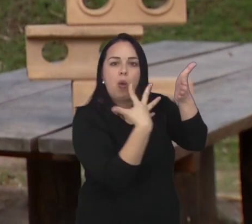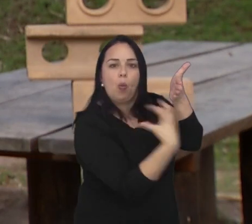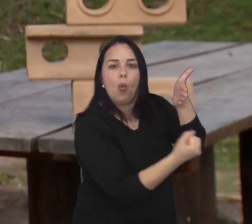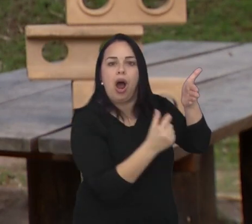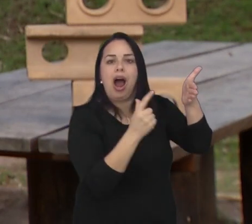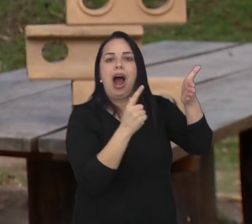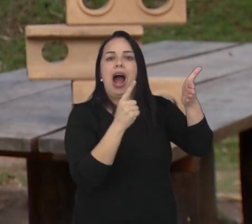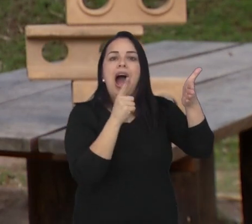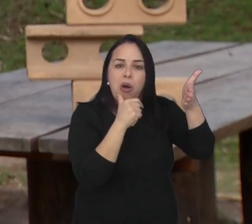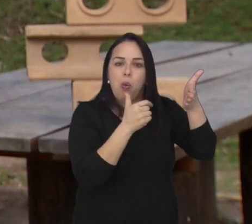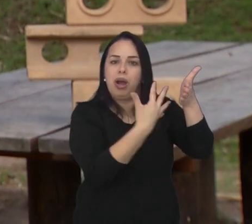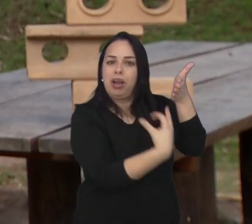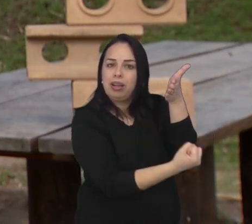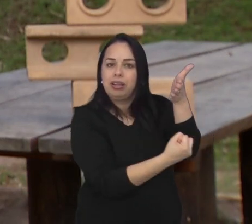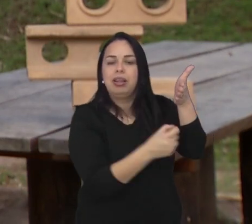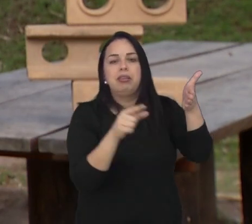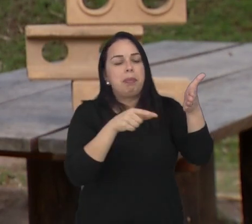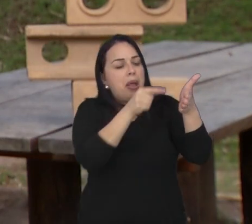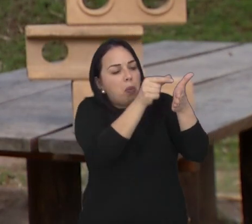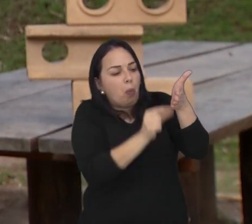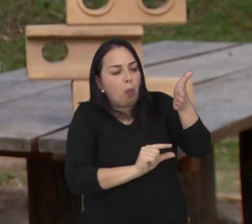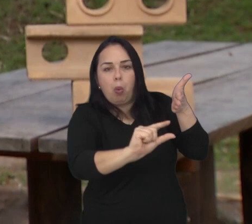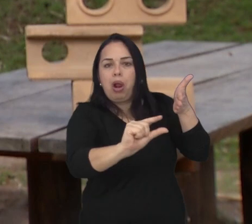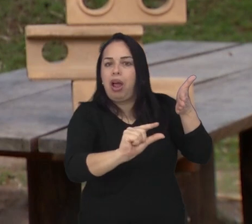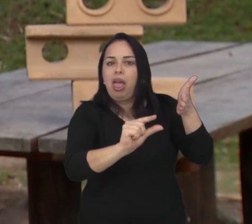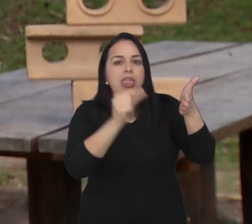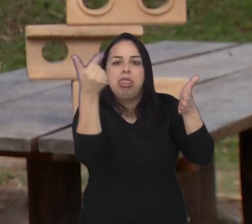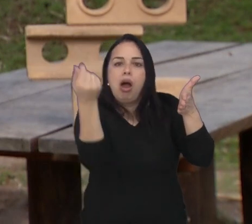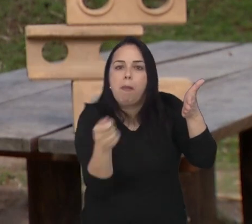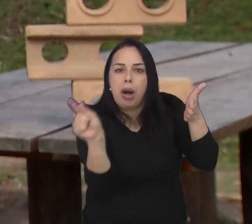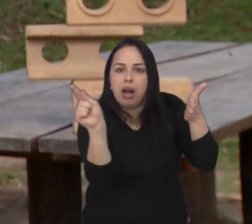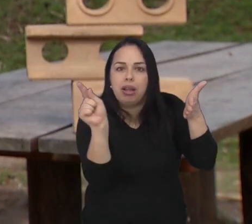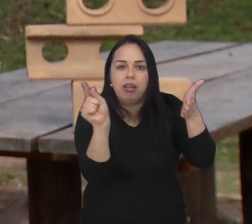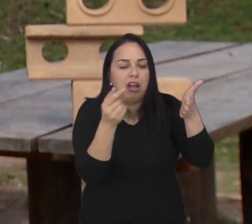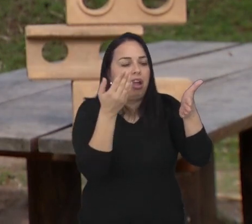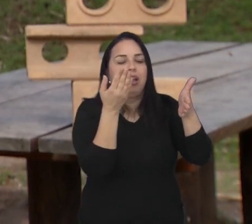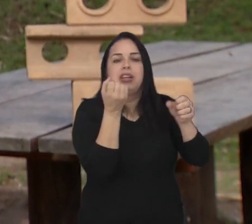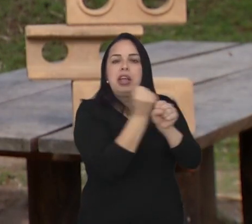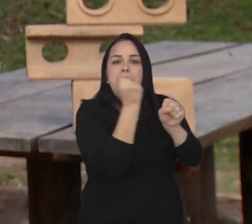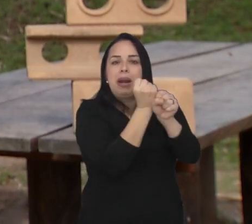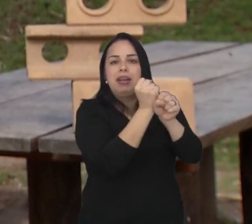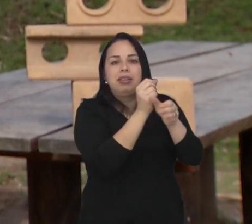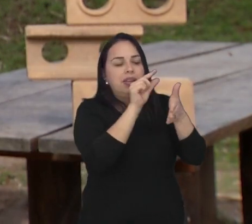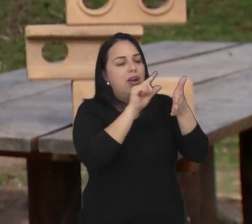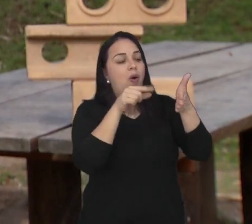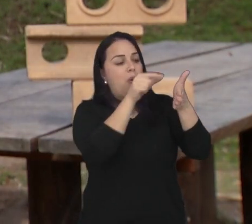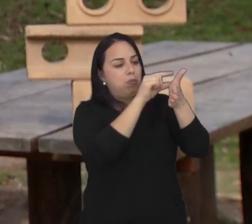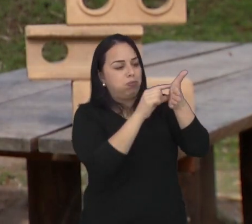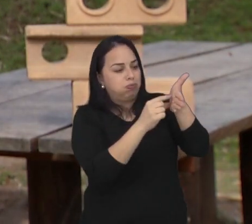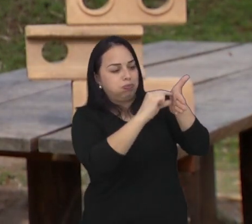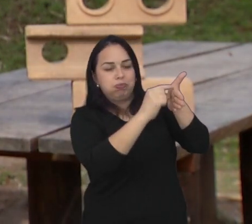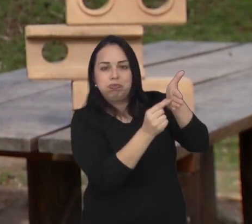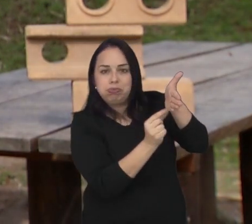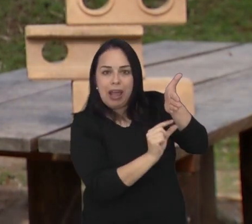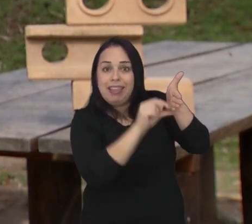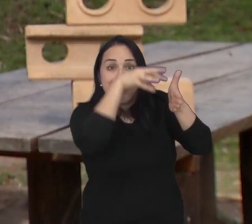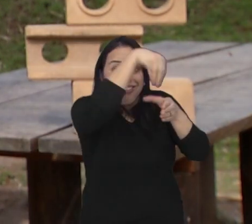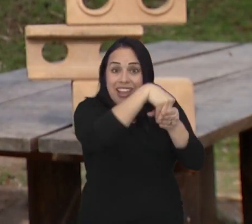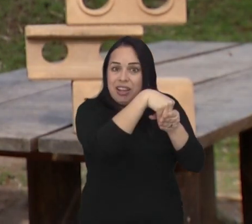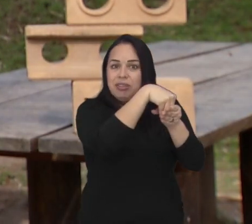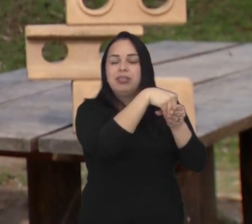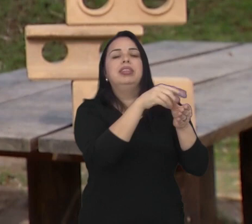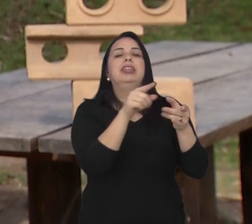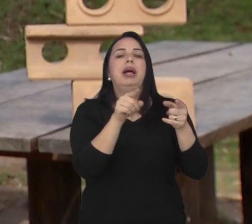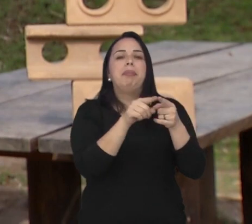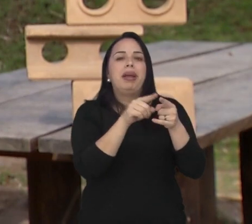aquela quebradeira que gera entulho, de passar conduíte, passar a parte de hidráulica, você passa tudo por dentro dos